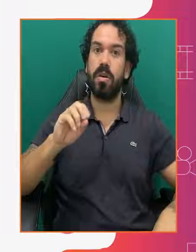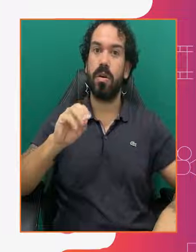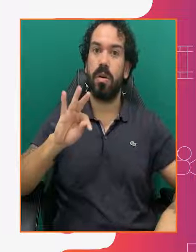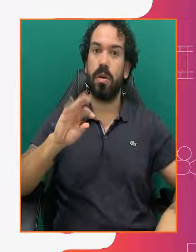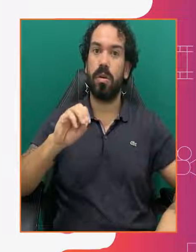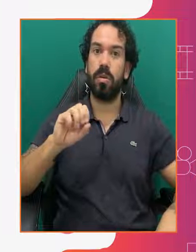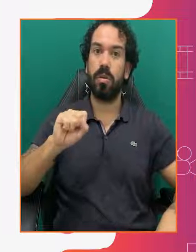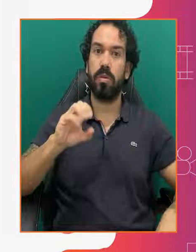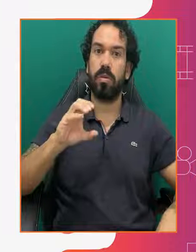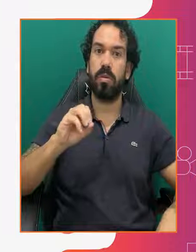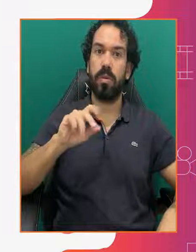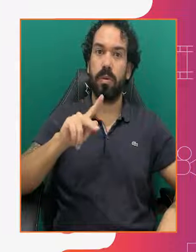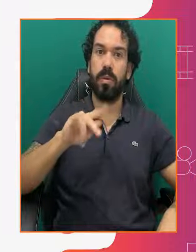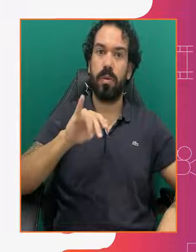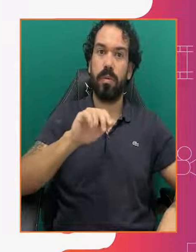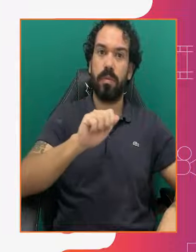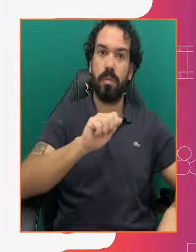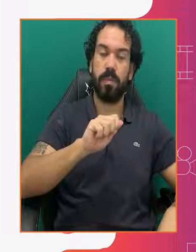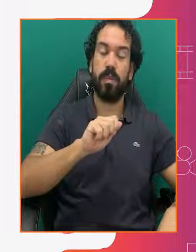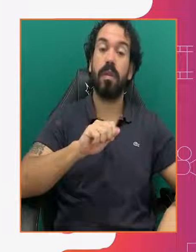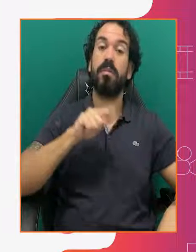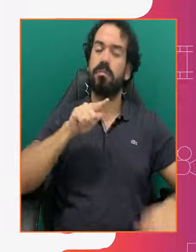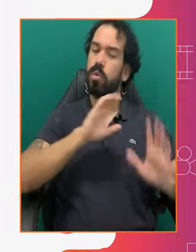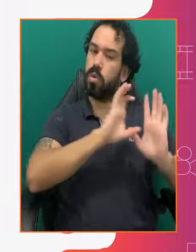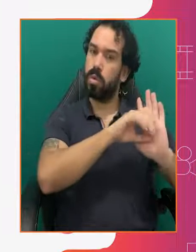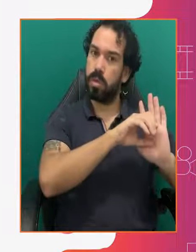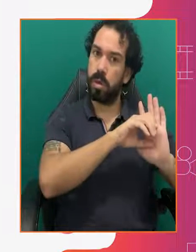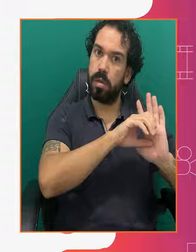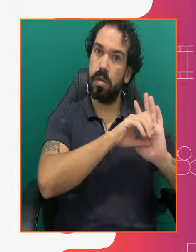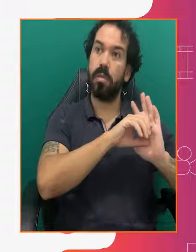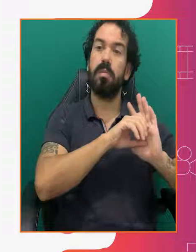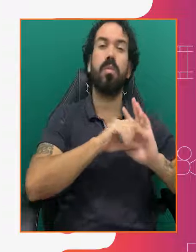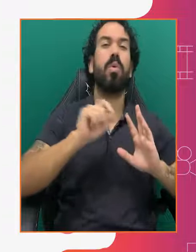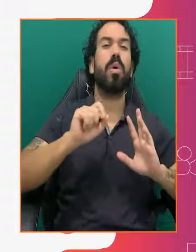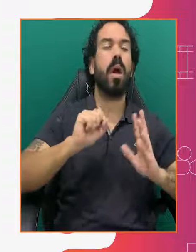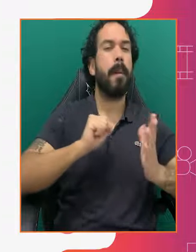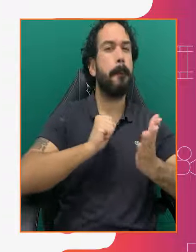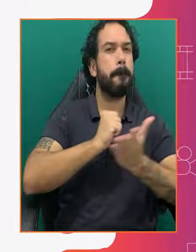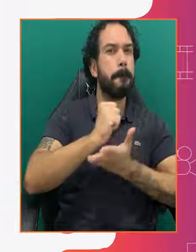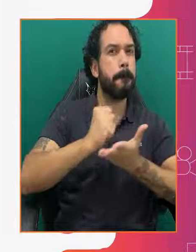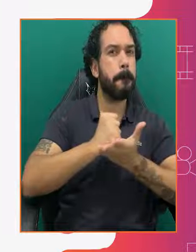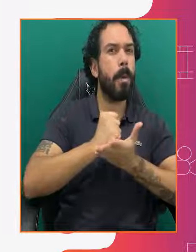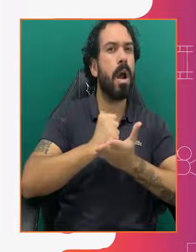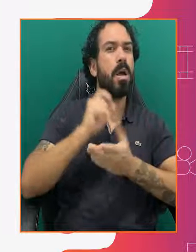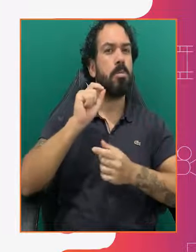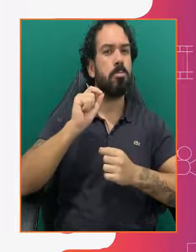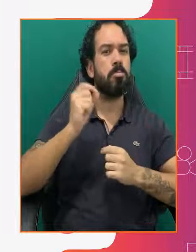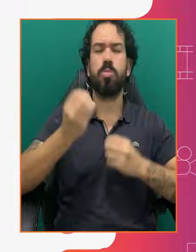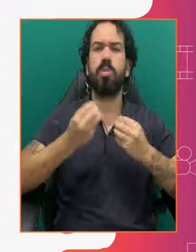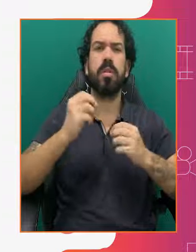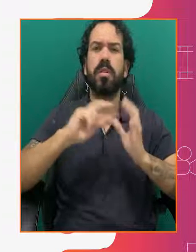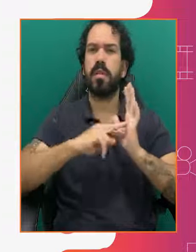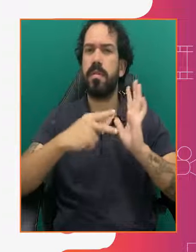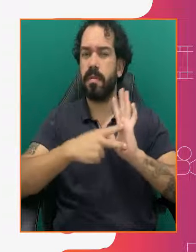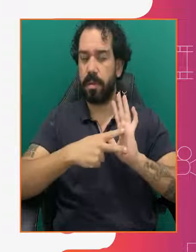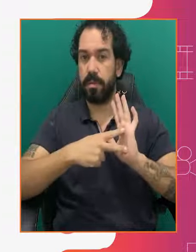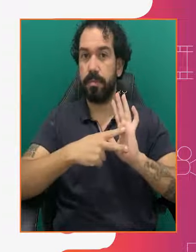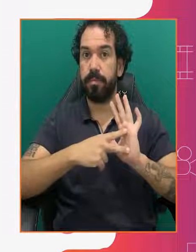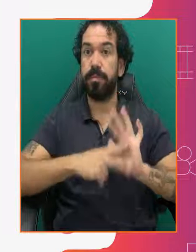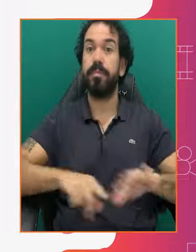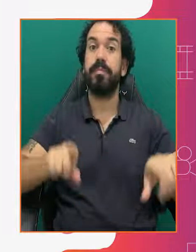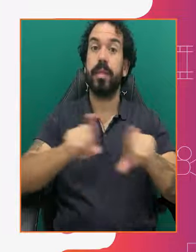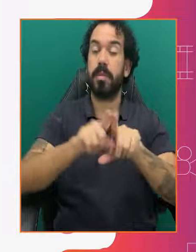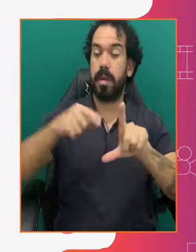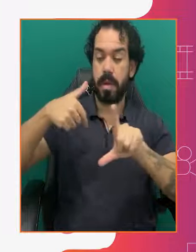como rotoscopia, passando pela sua definição, pelos princípios básicos que constituem uma